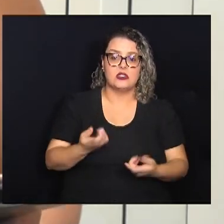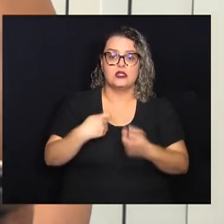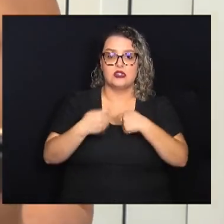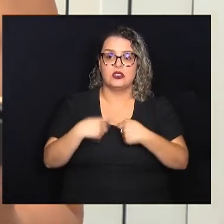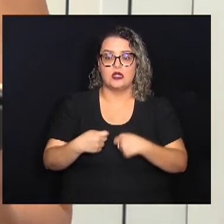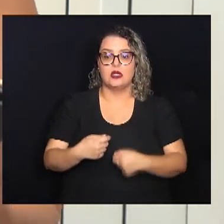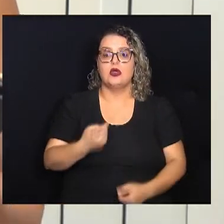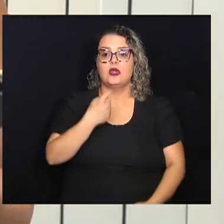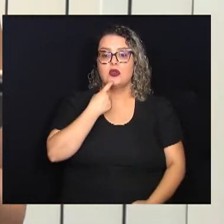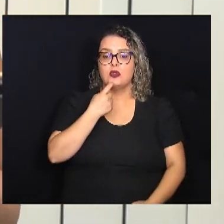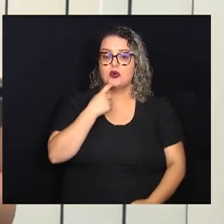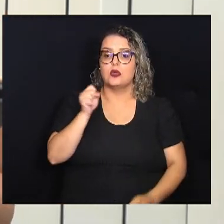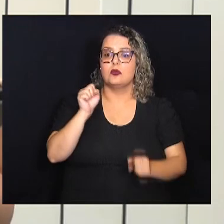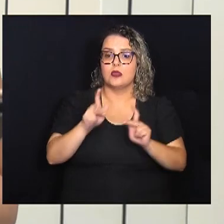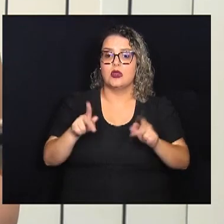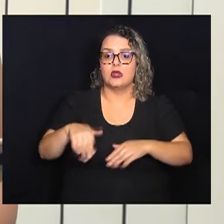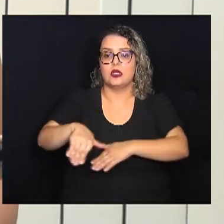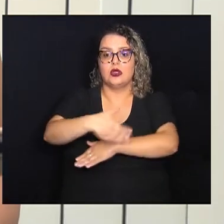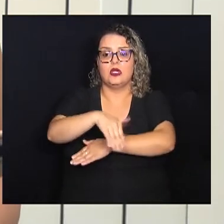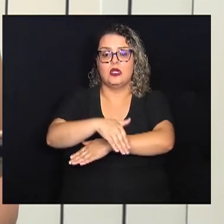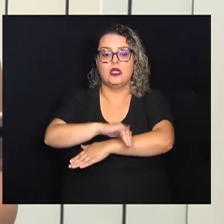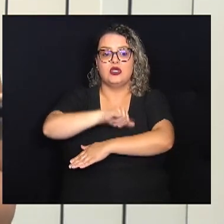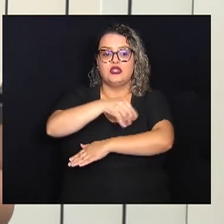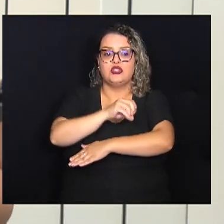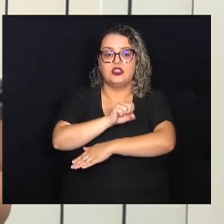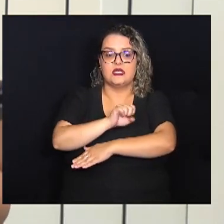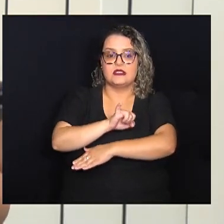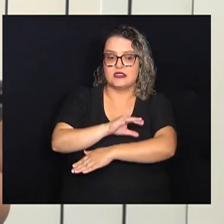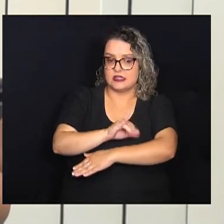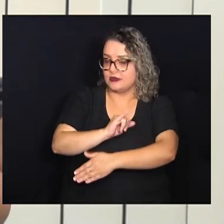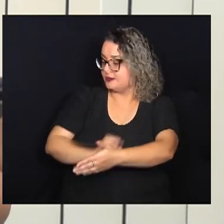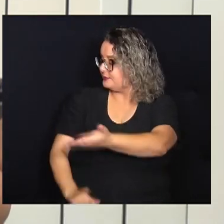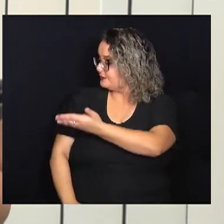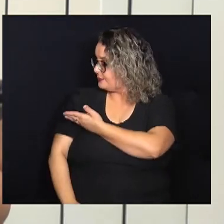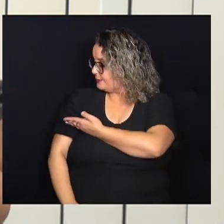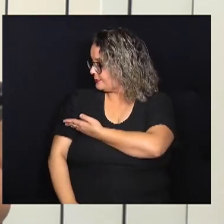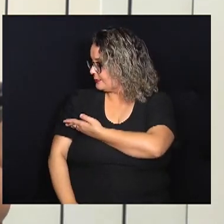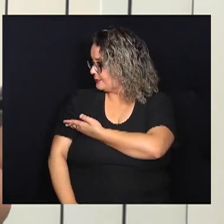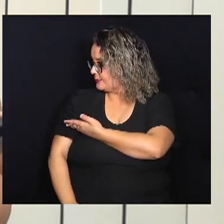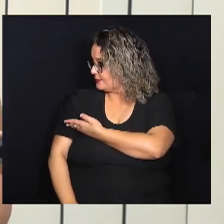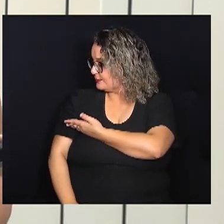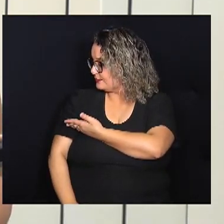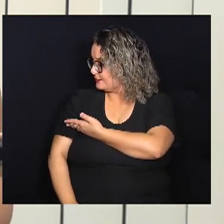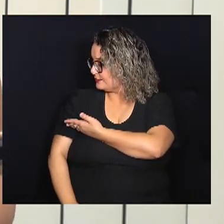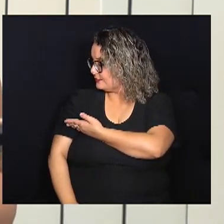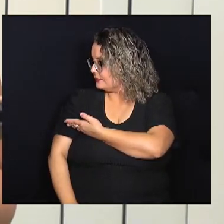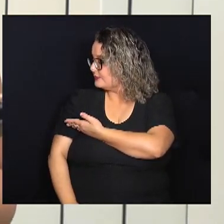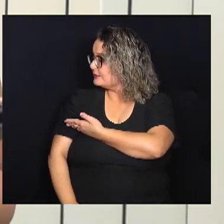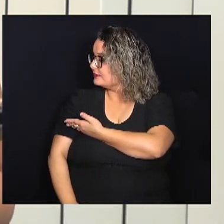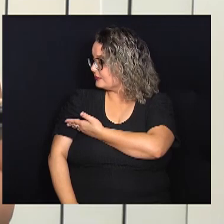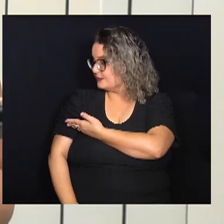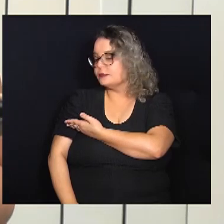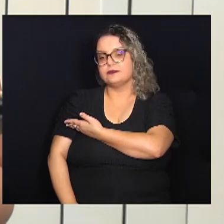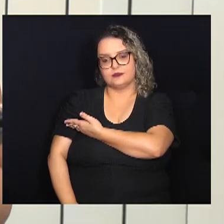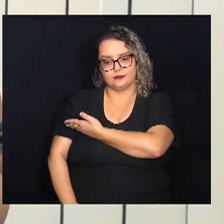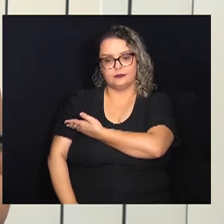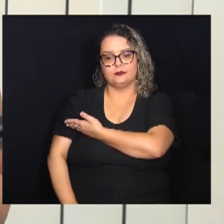Campinas Shopping fica na rua Jaci Teixeira de Camargo, 940, no Jardim do Lago, aqui em Campinas. Então anote